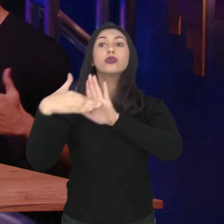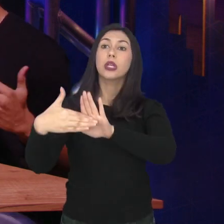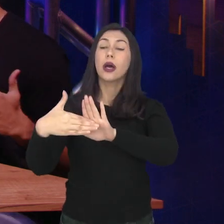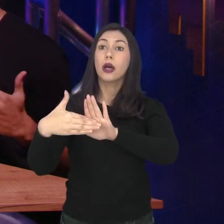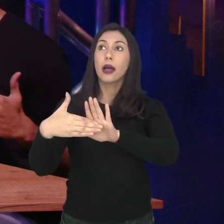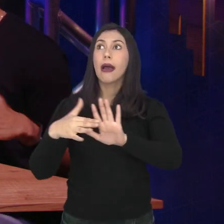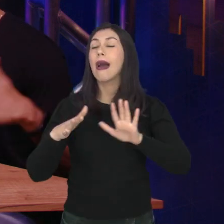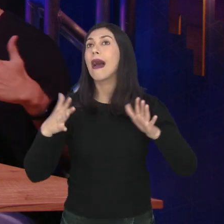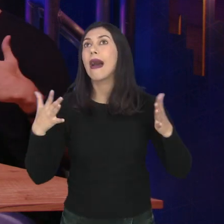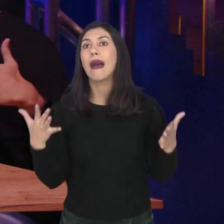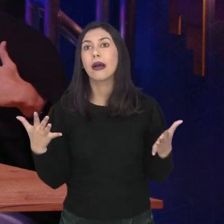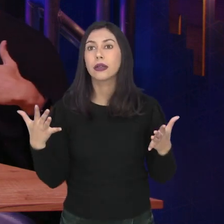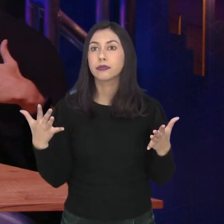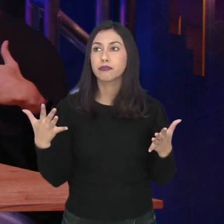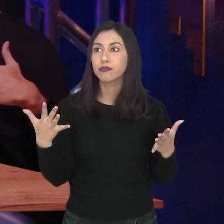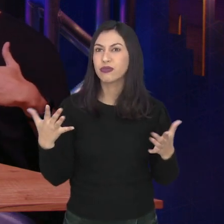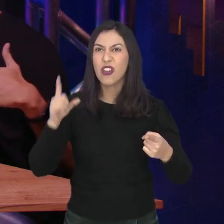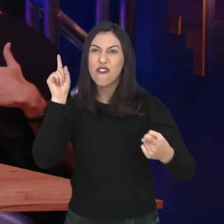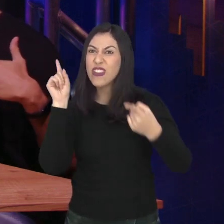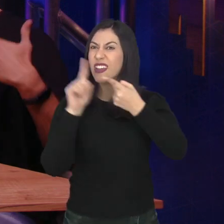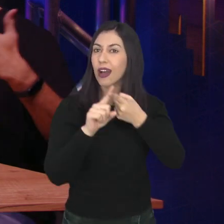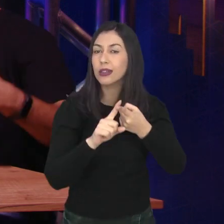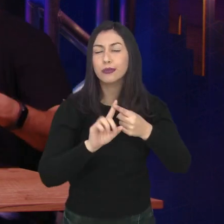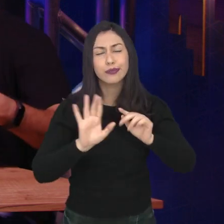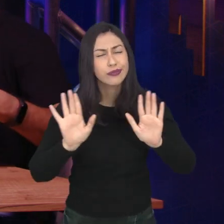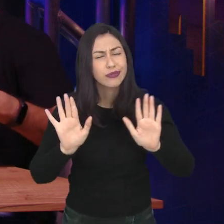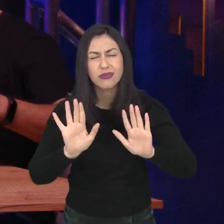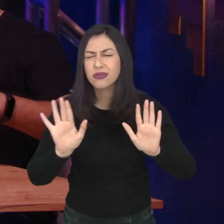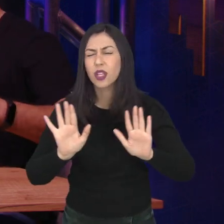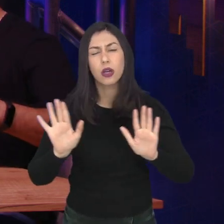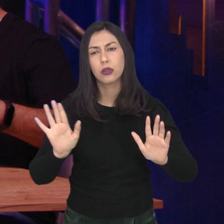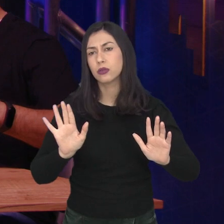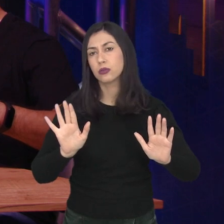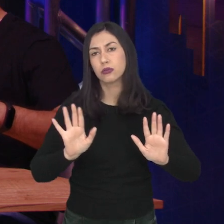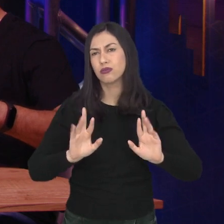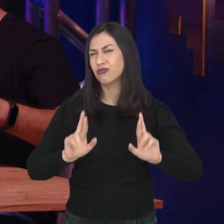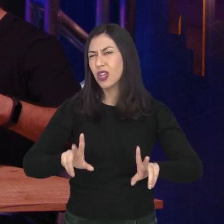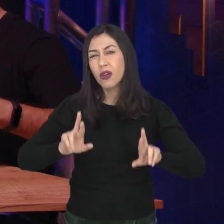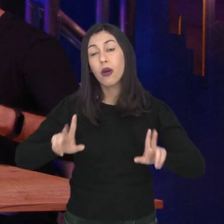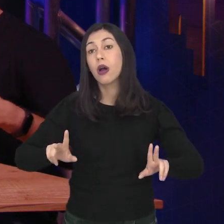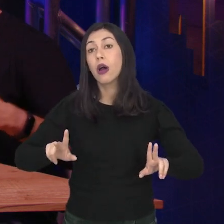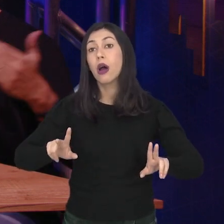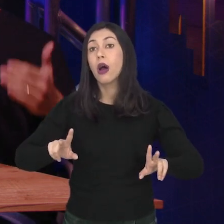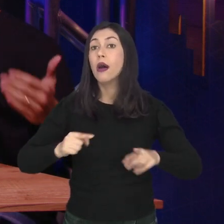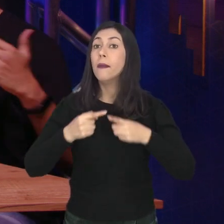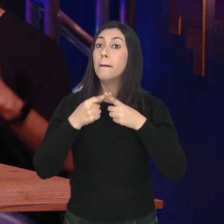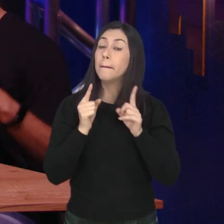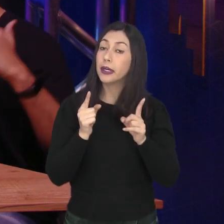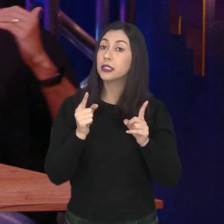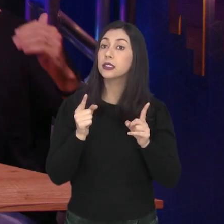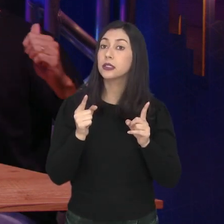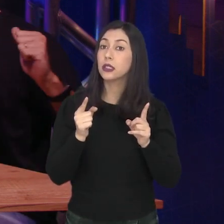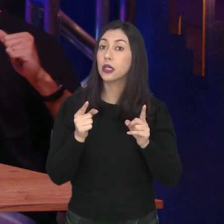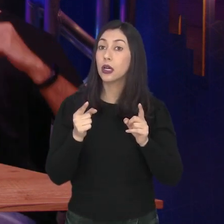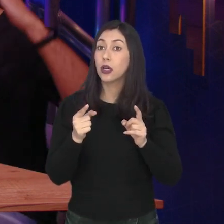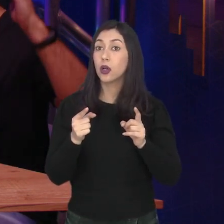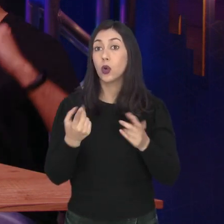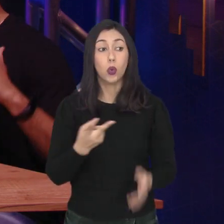né? Não é nem para se vingar deles, não é essa a questão, mas para levar para